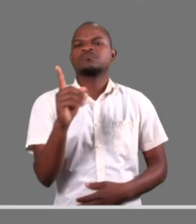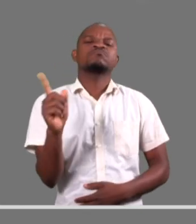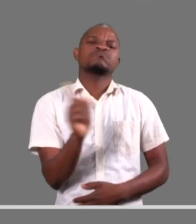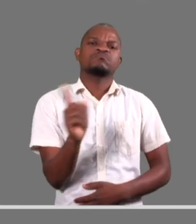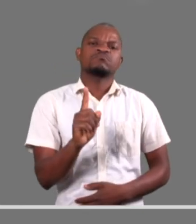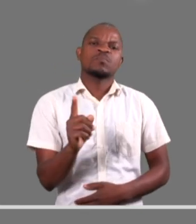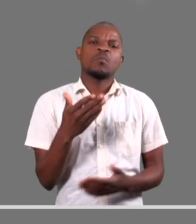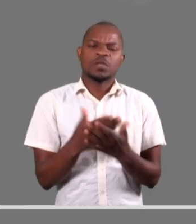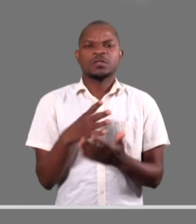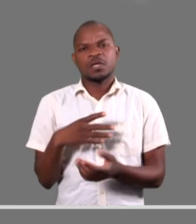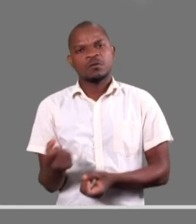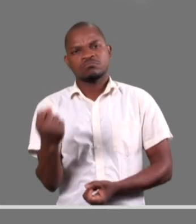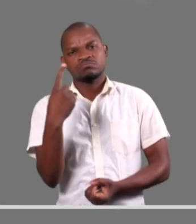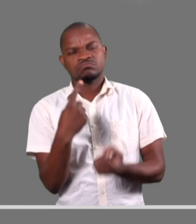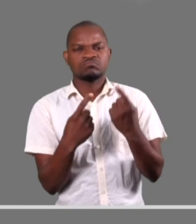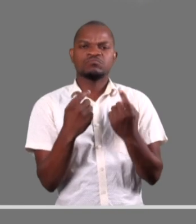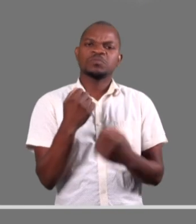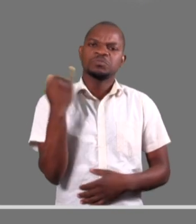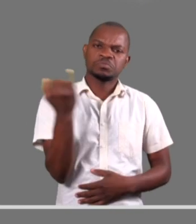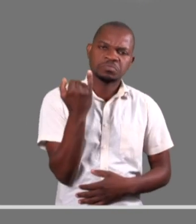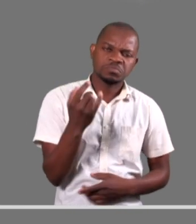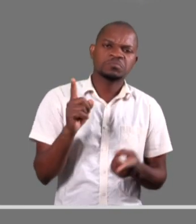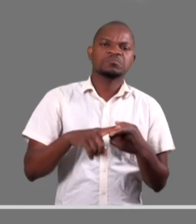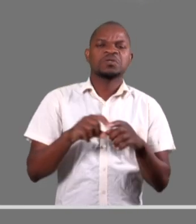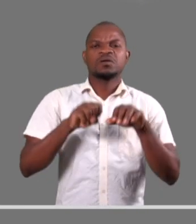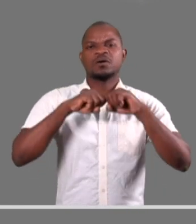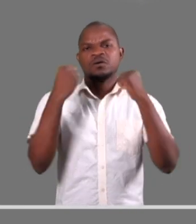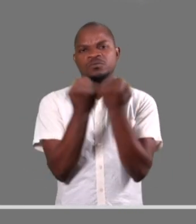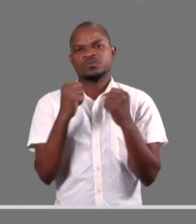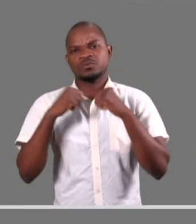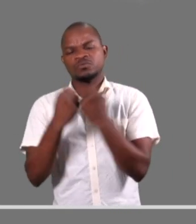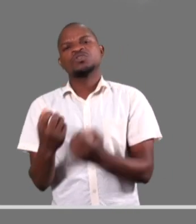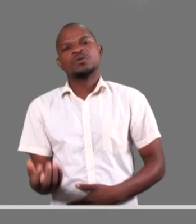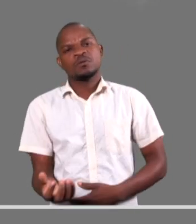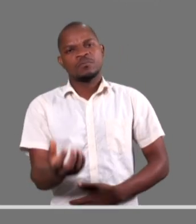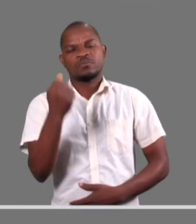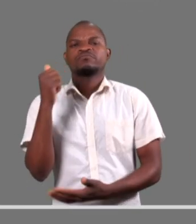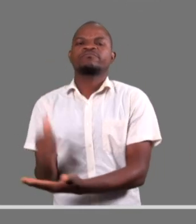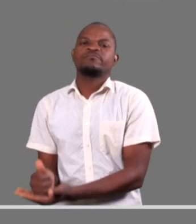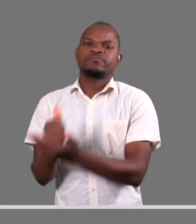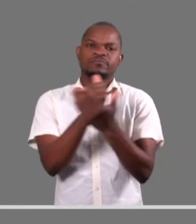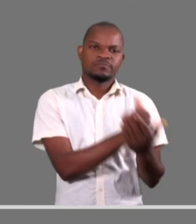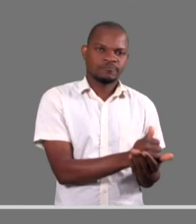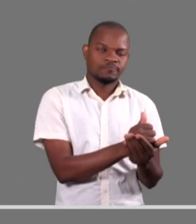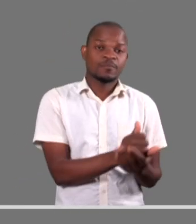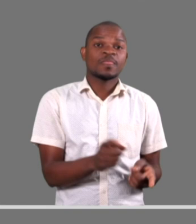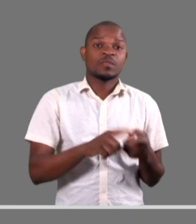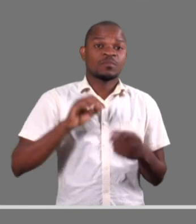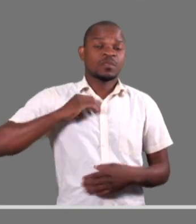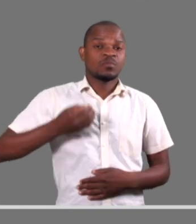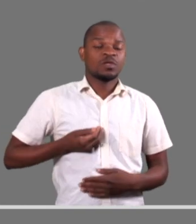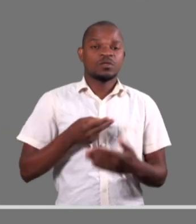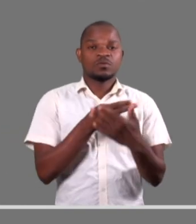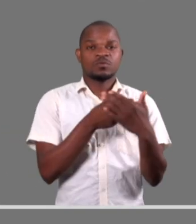instituições próprias onde podem ter ajuda em caso de necessidade. A psicóloga Teresa